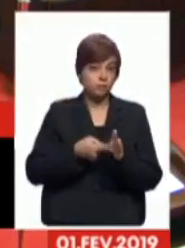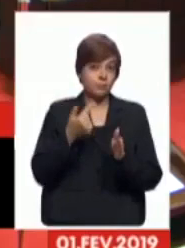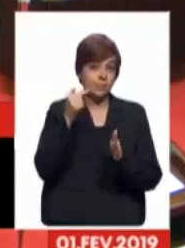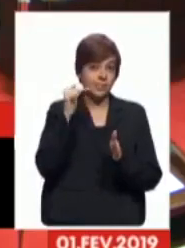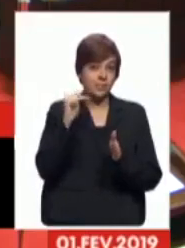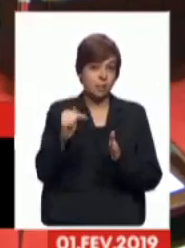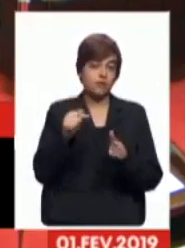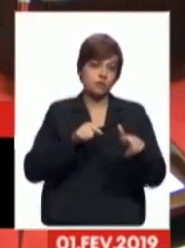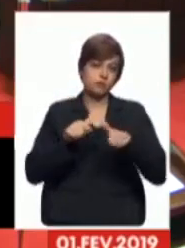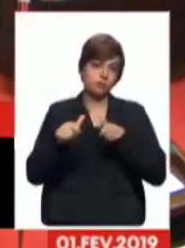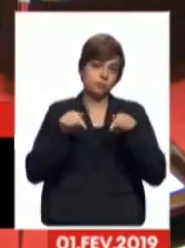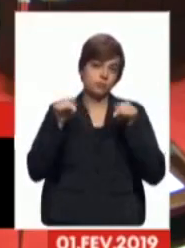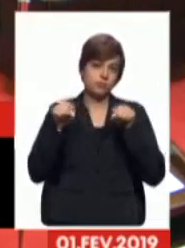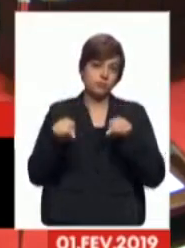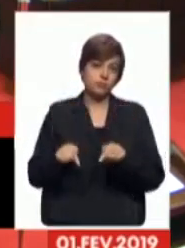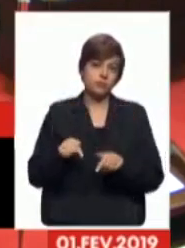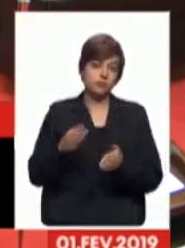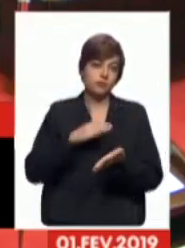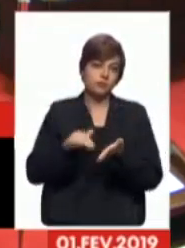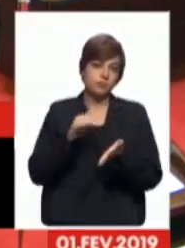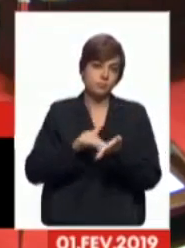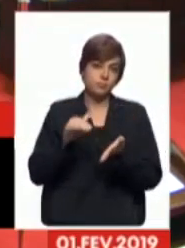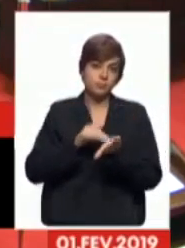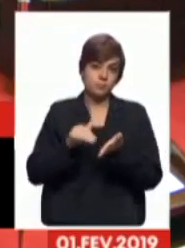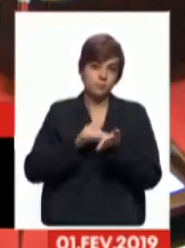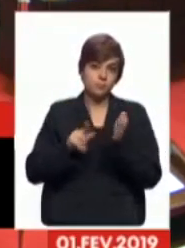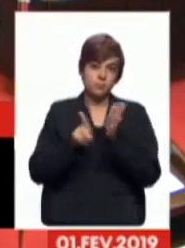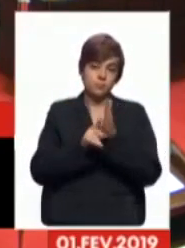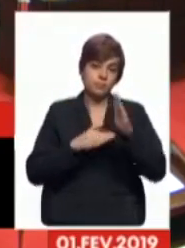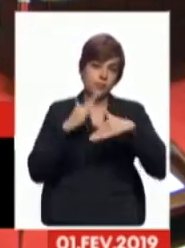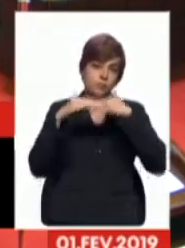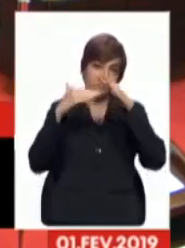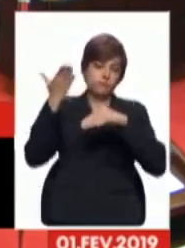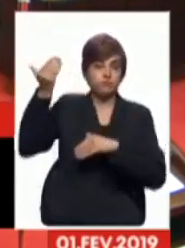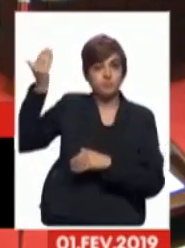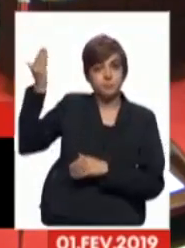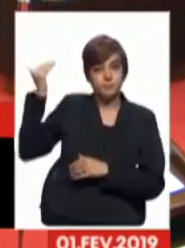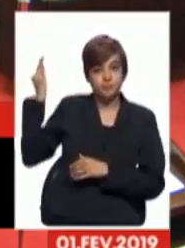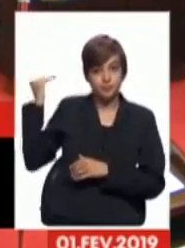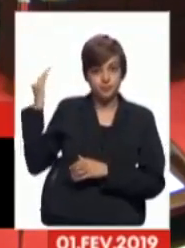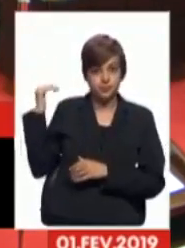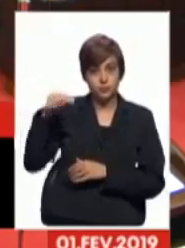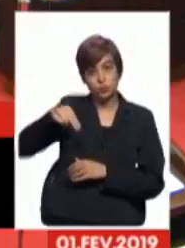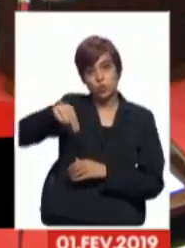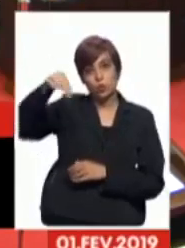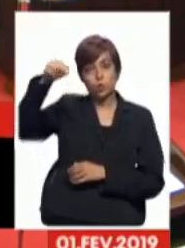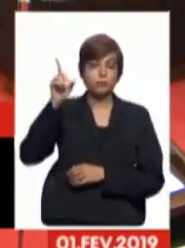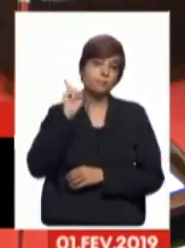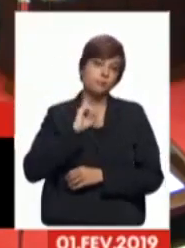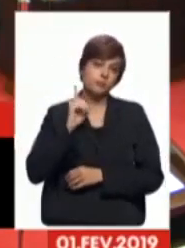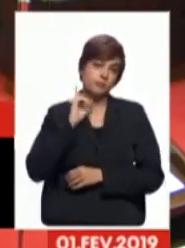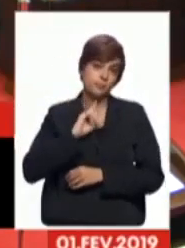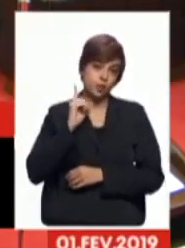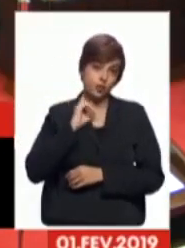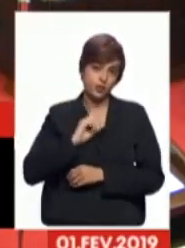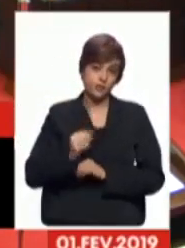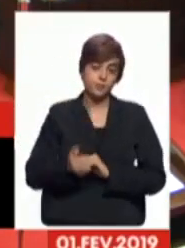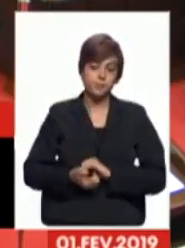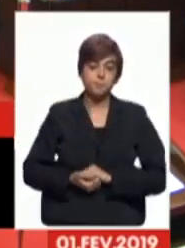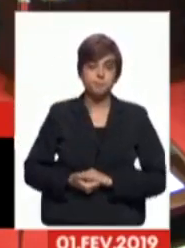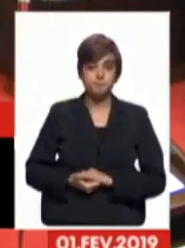já foi secretário de Estado de Desenvolvimento e Integração no norte de Minas.